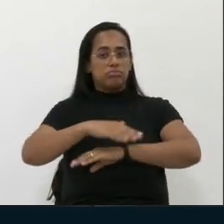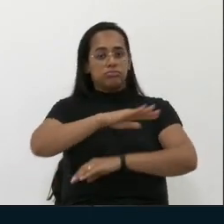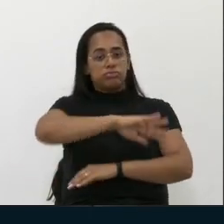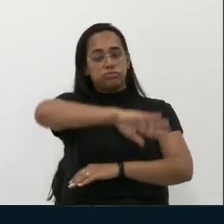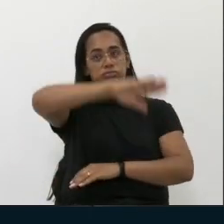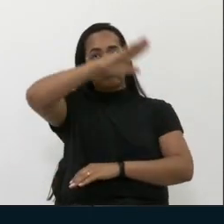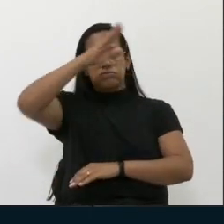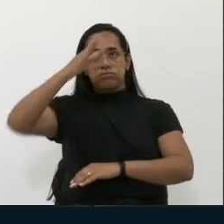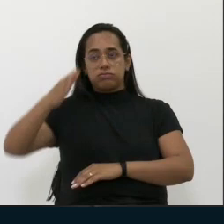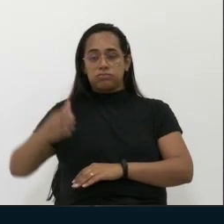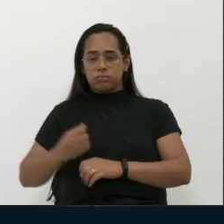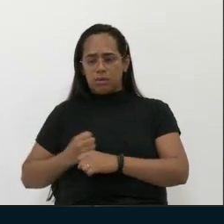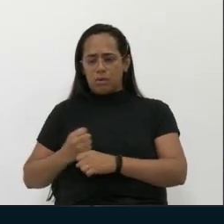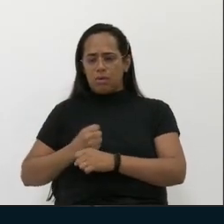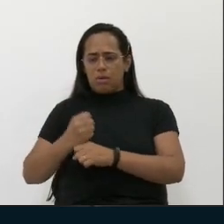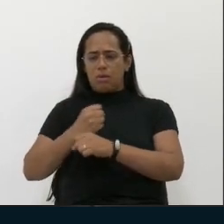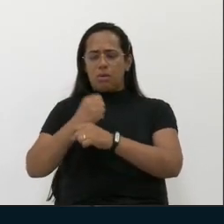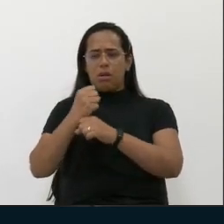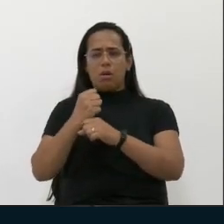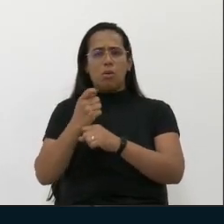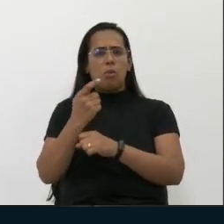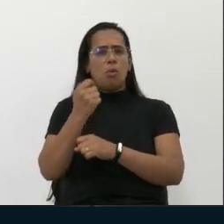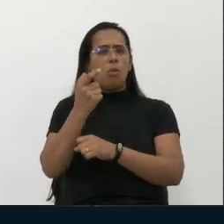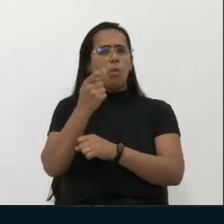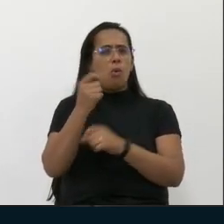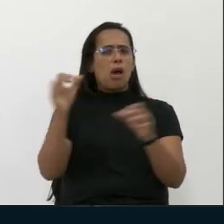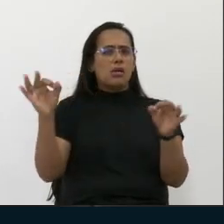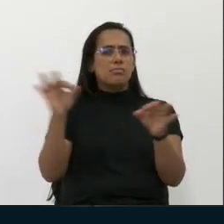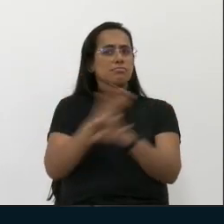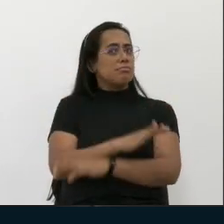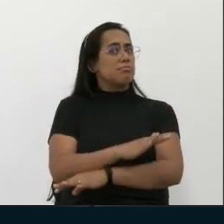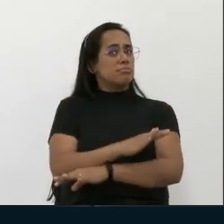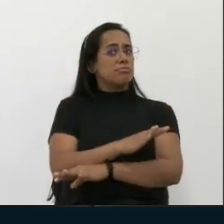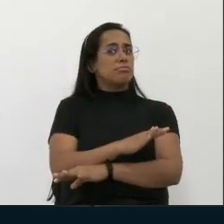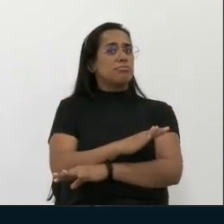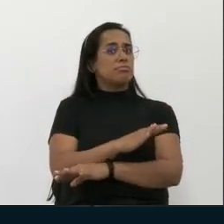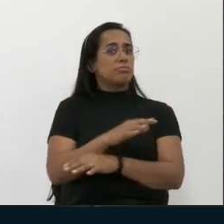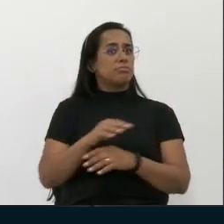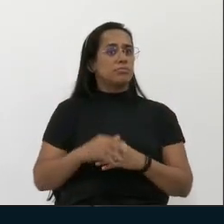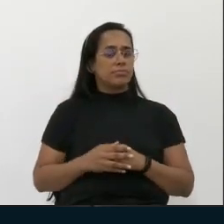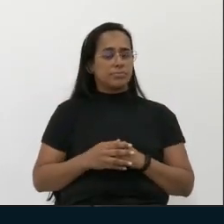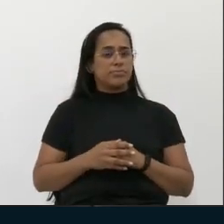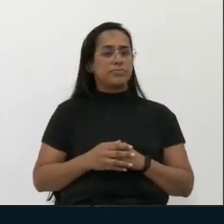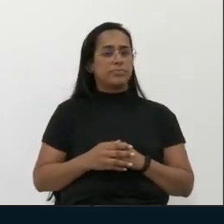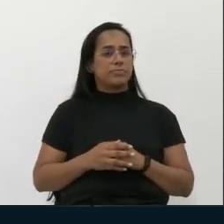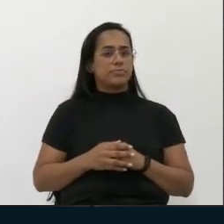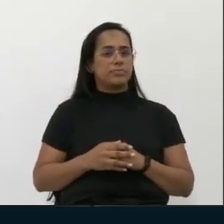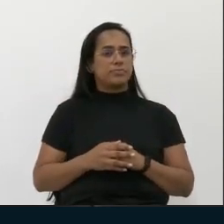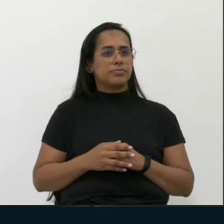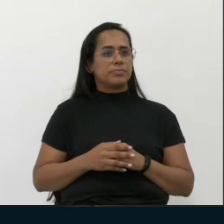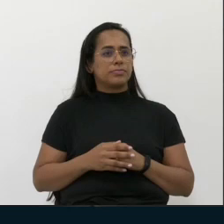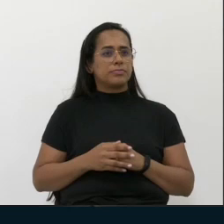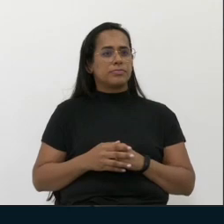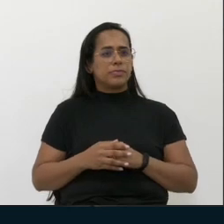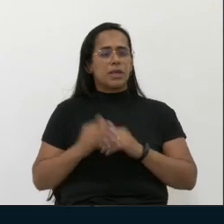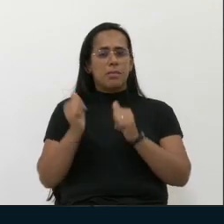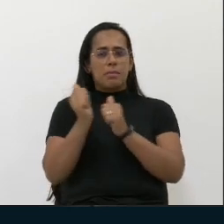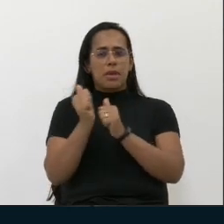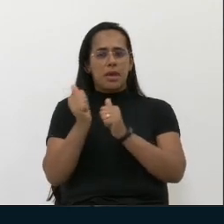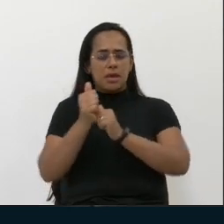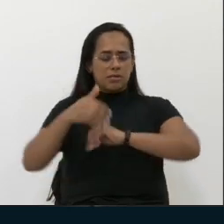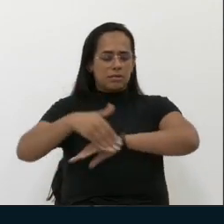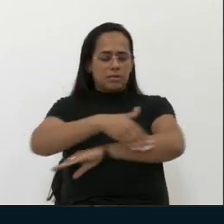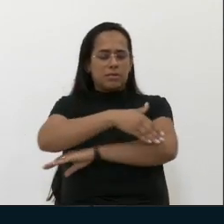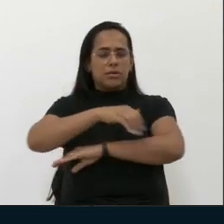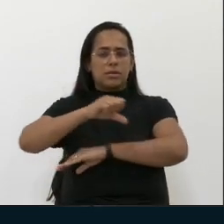menos de um ano, em torno de 5 a 6 meses. Nós vamos um pouquinho mais para frente, ali perto da próxima Salim Farah Maluf, o viaduto